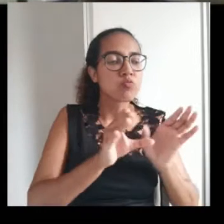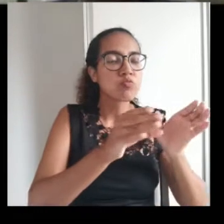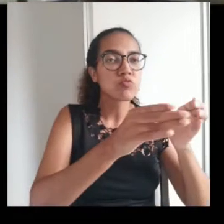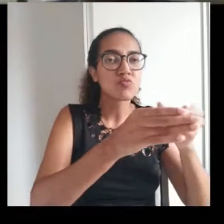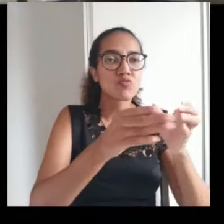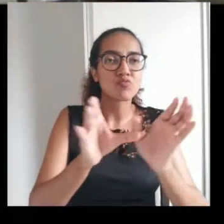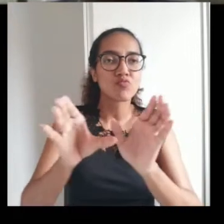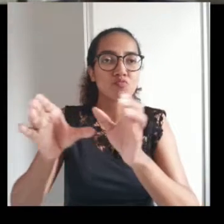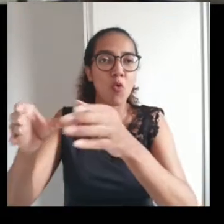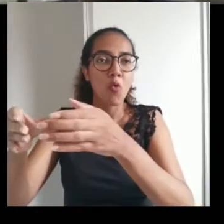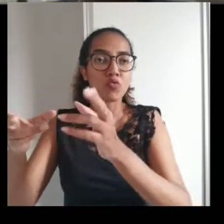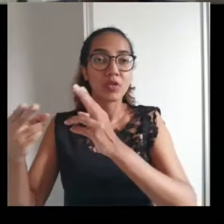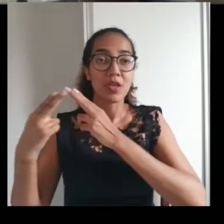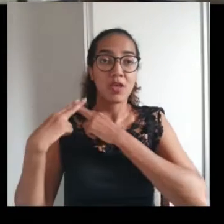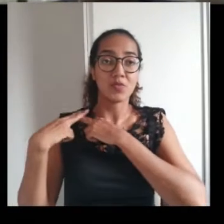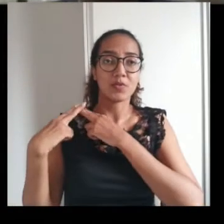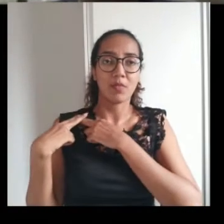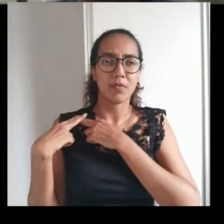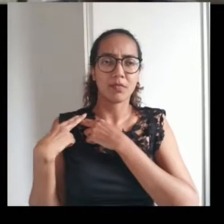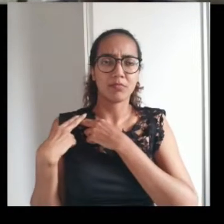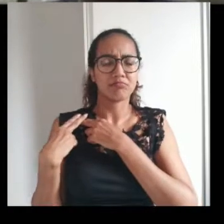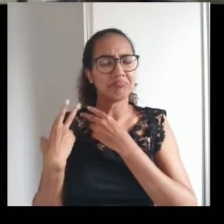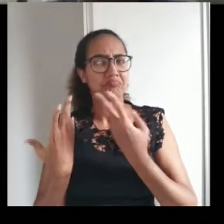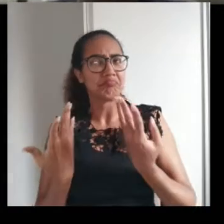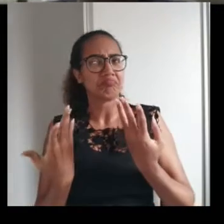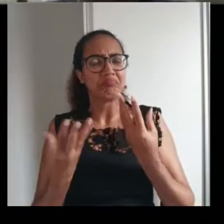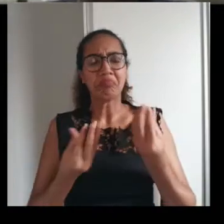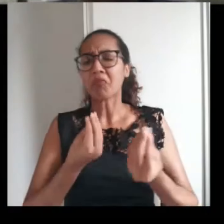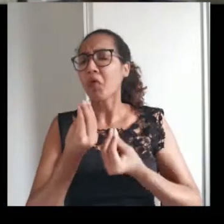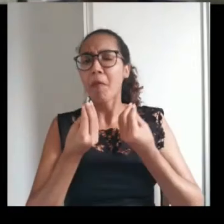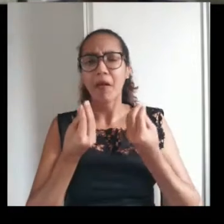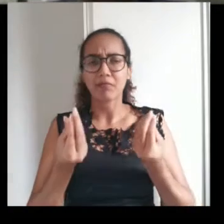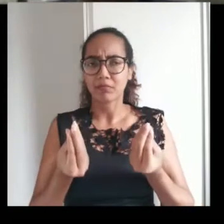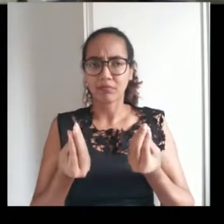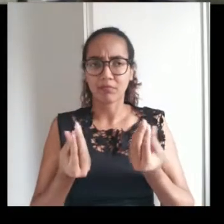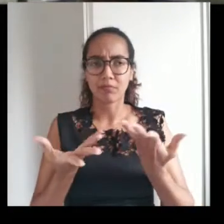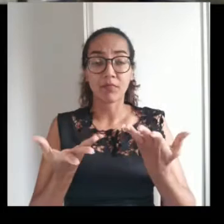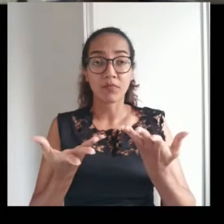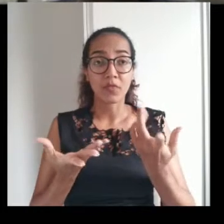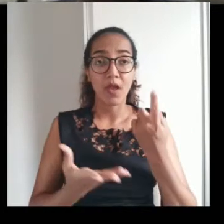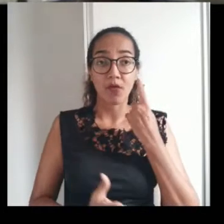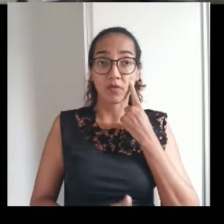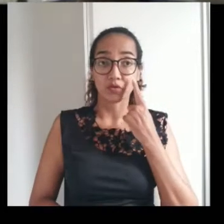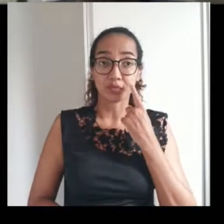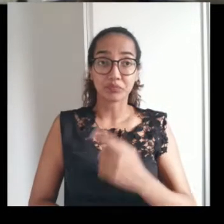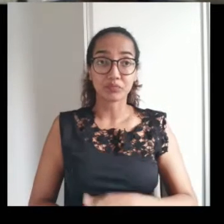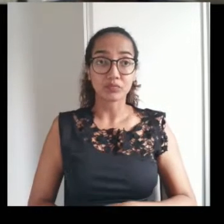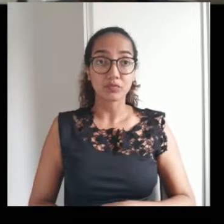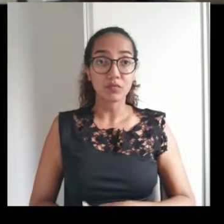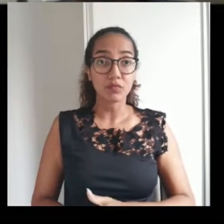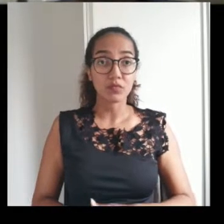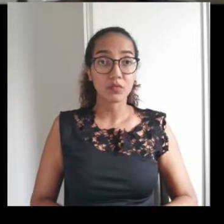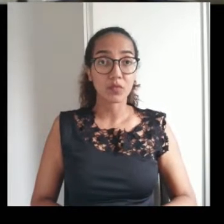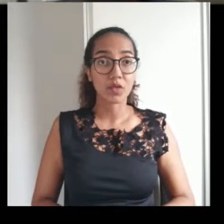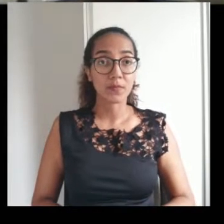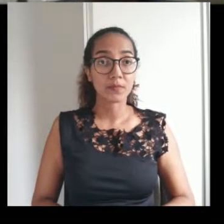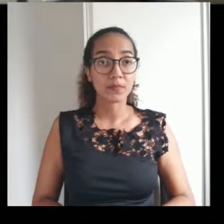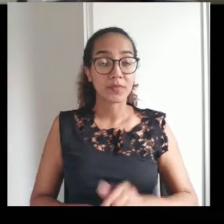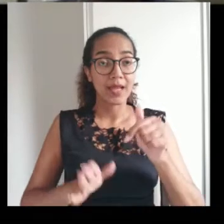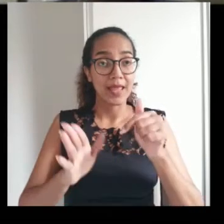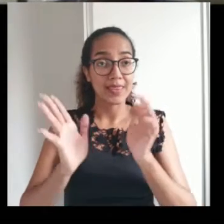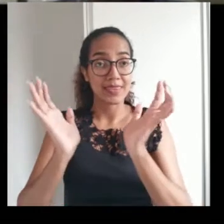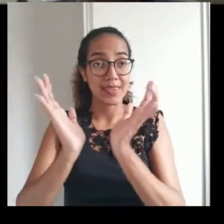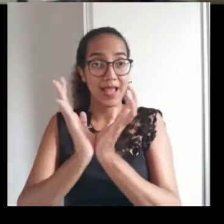que sentido? No sentido de que eu vou chegar aqui e a gente vai, em cima da classe conta, ou